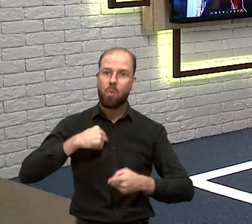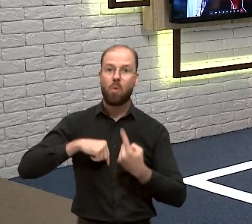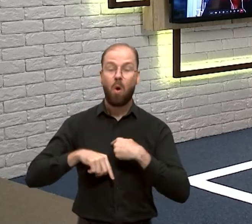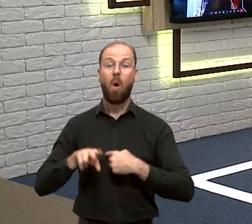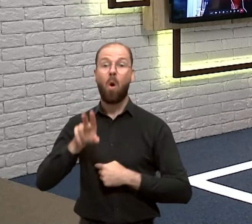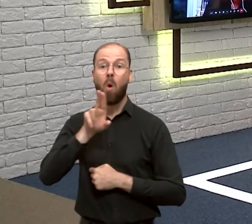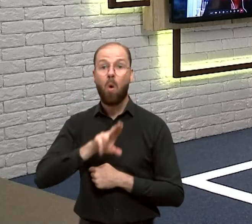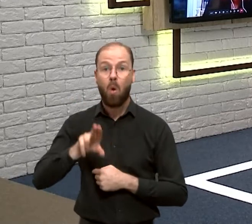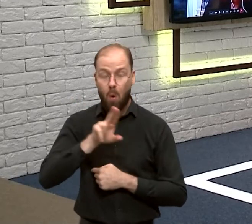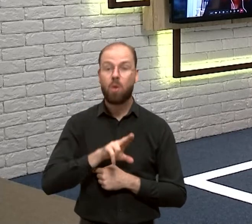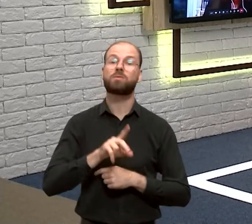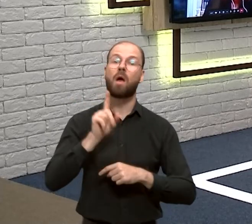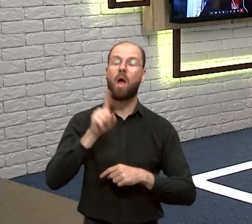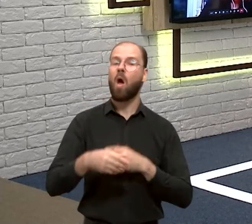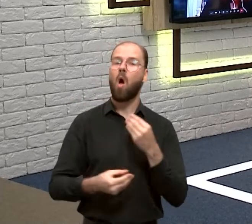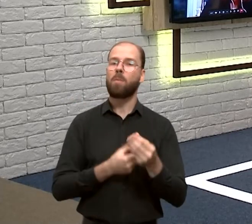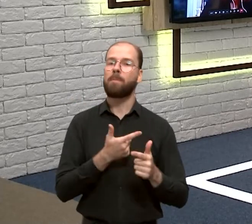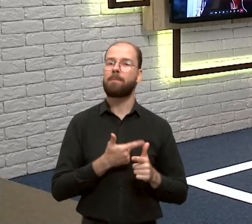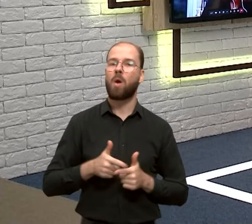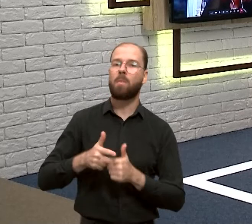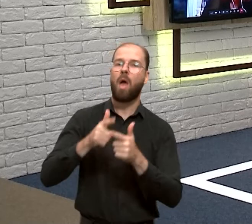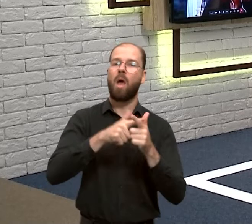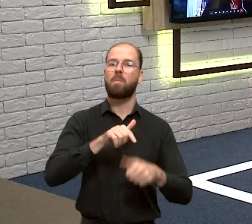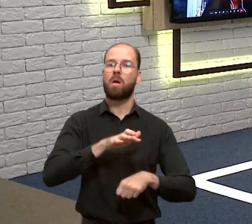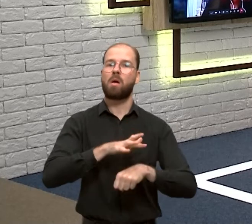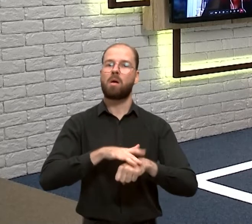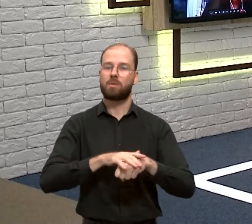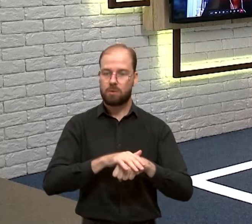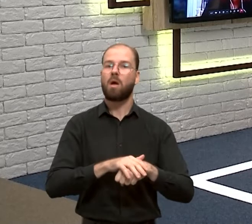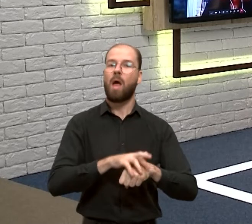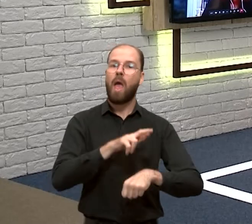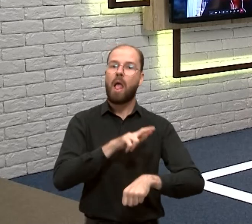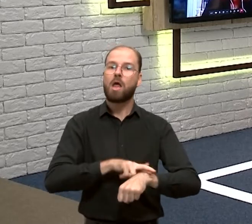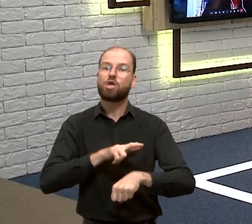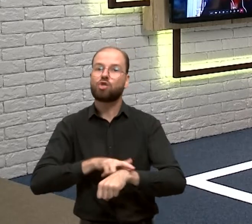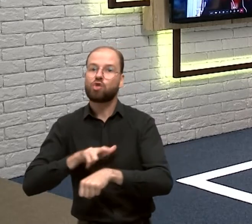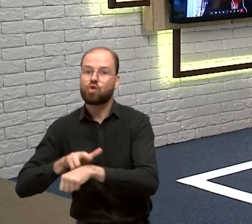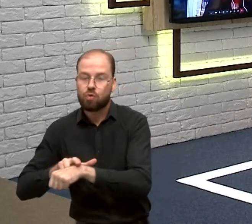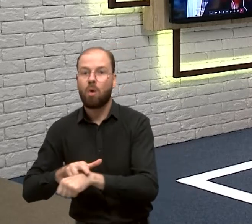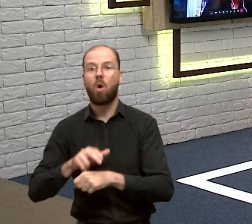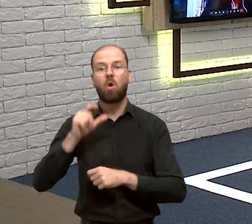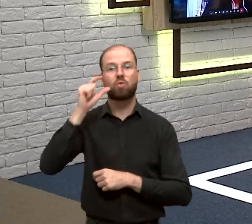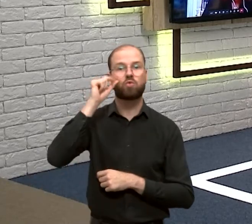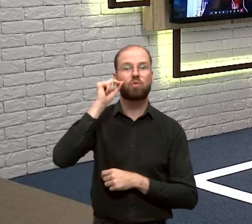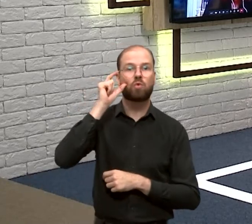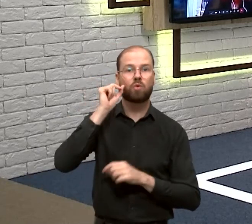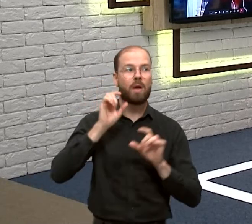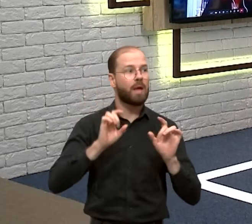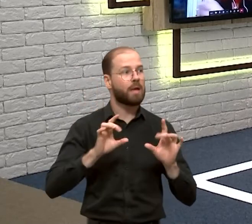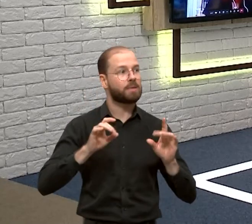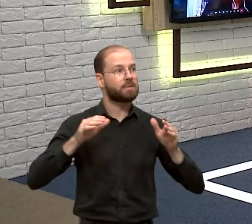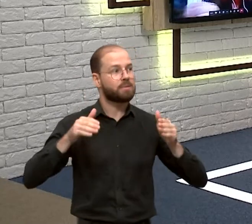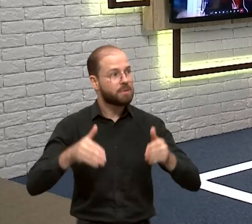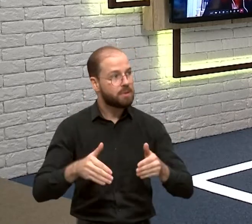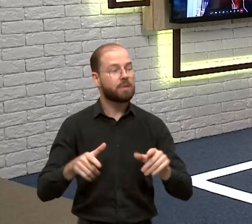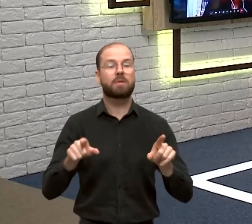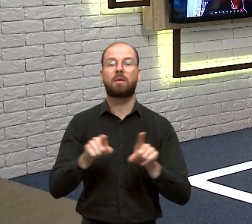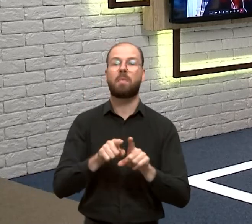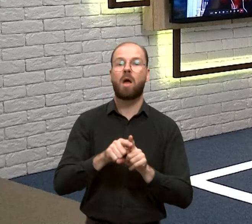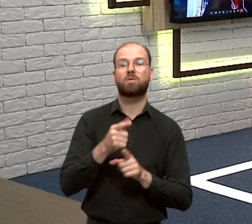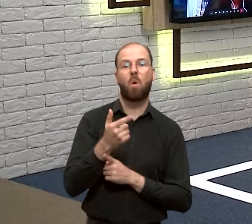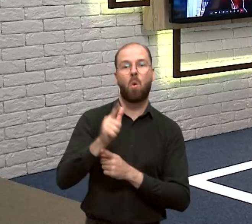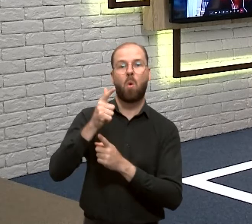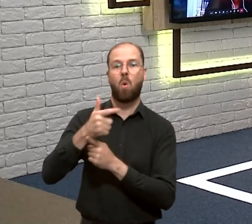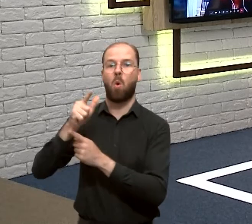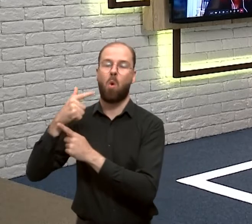do ritmo circadiano, que é um transtorno do sono específico, tá? Professor... E para alguns outros